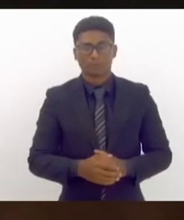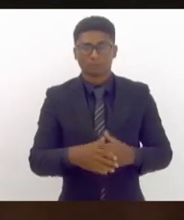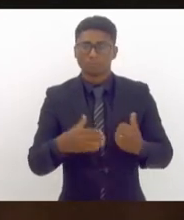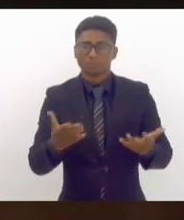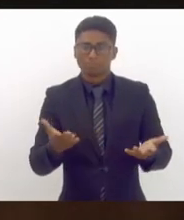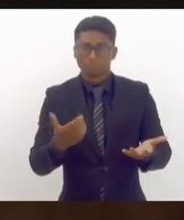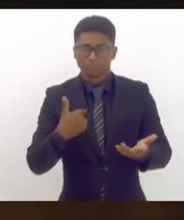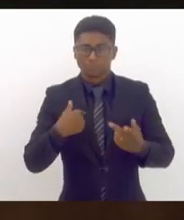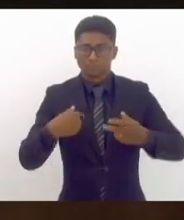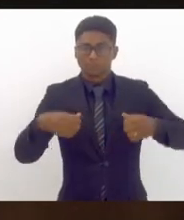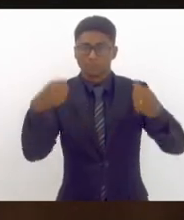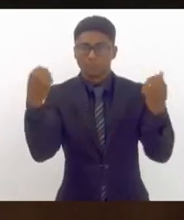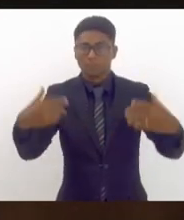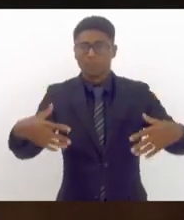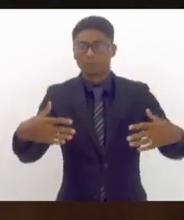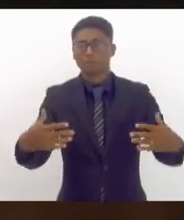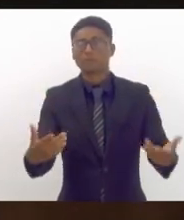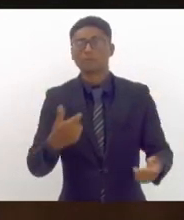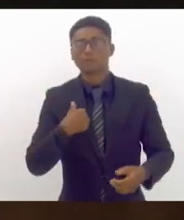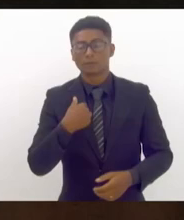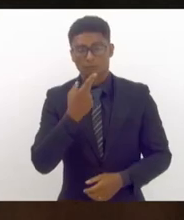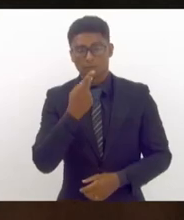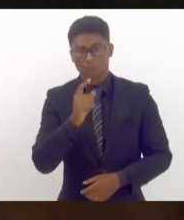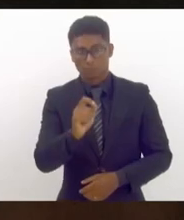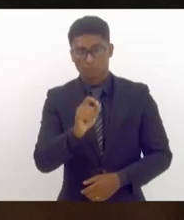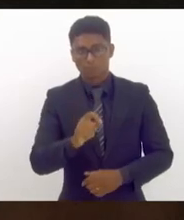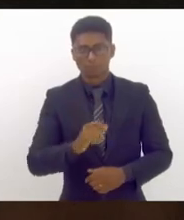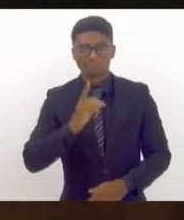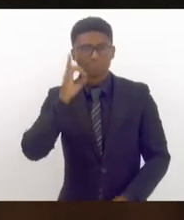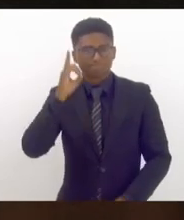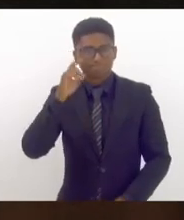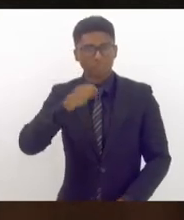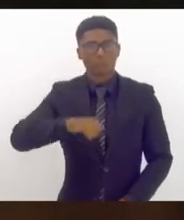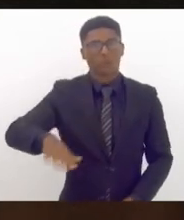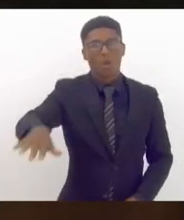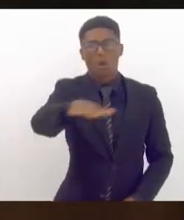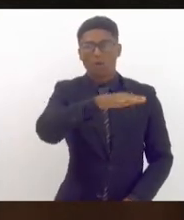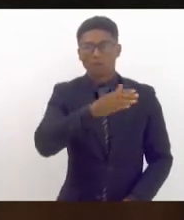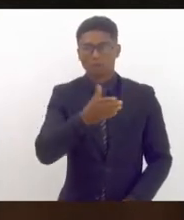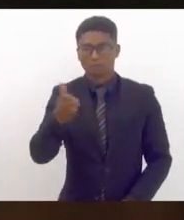minha explanação, fica aqui, eu gostaria de chamar a atenção de todos os deputados com relação a isso.